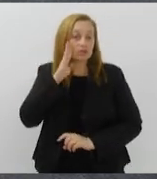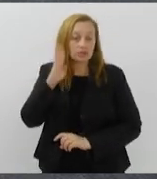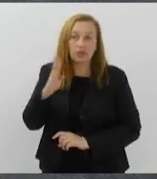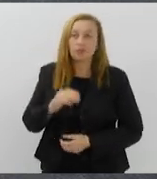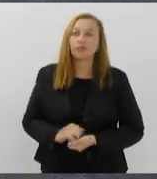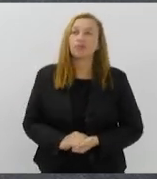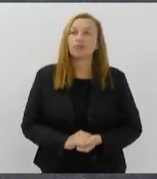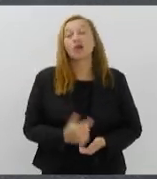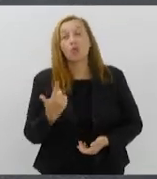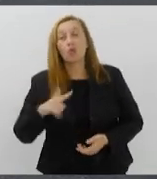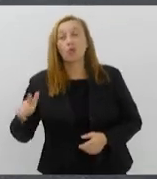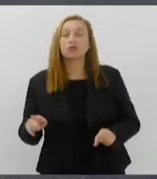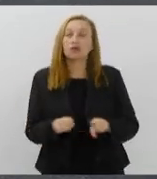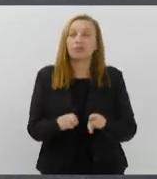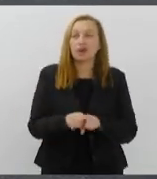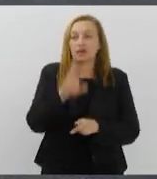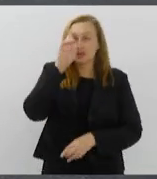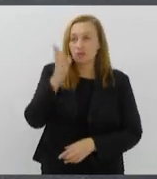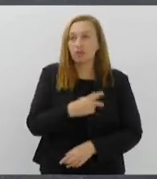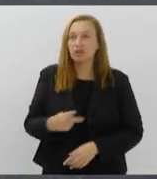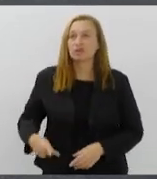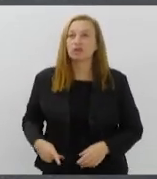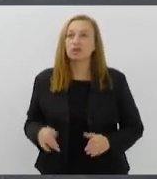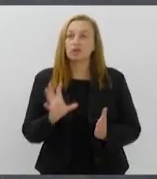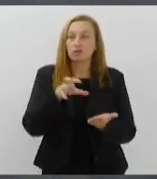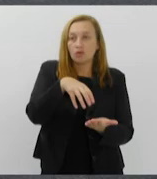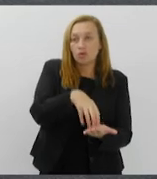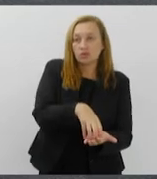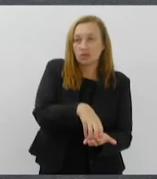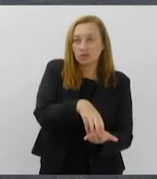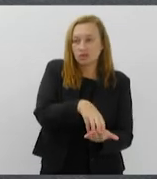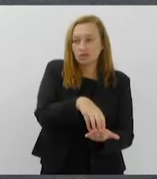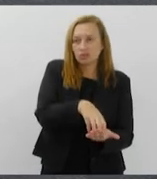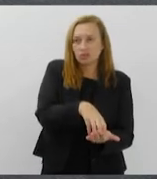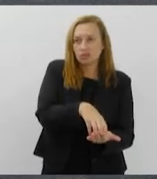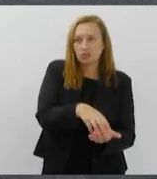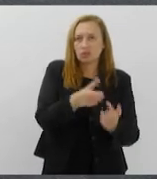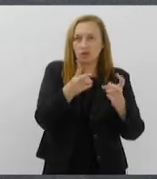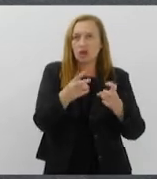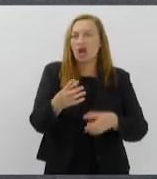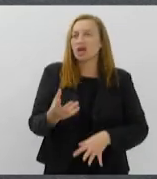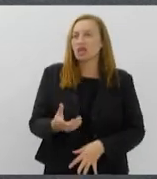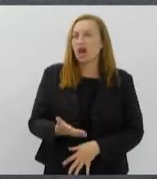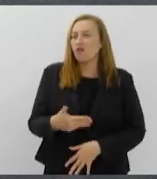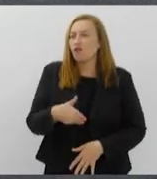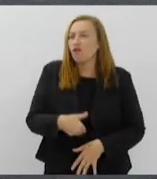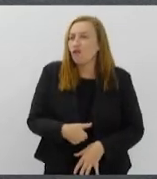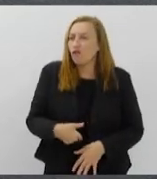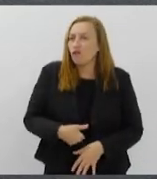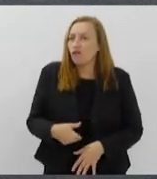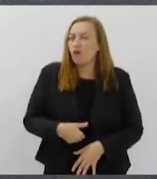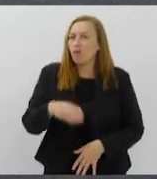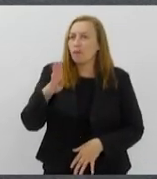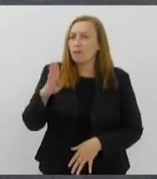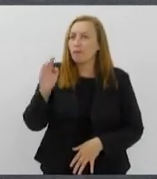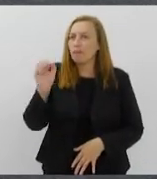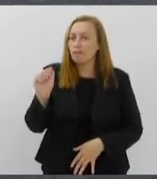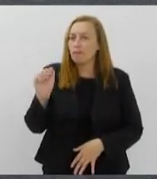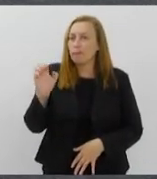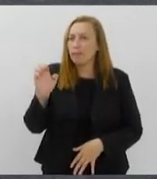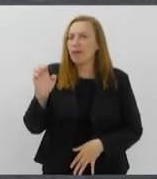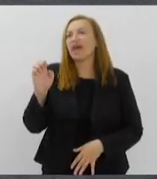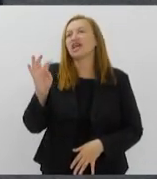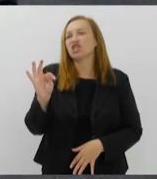fundamental. A outra coisa, senhor presidente, é o Observatório da Fome, Betinho, né? Observatório da Fome Ebert de